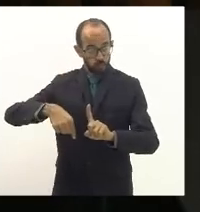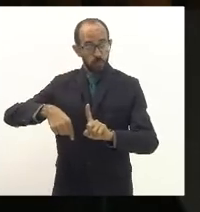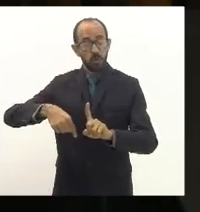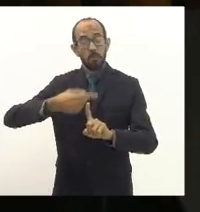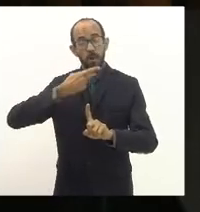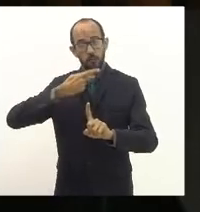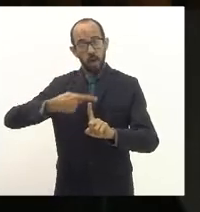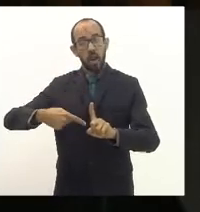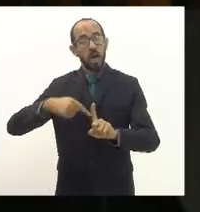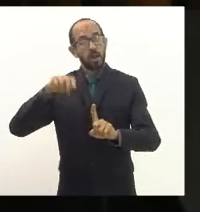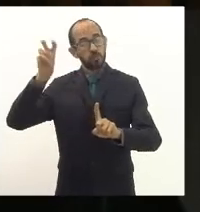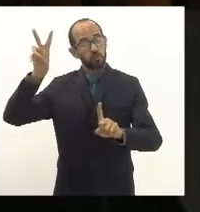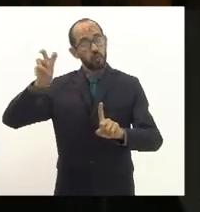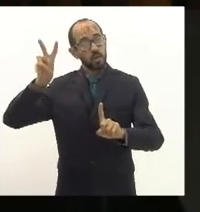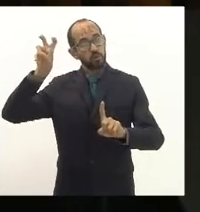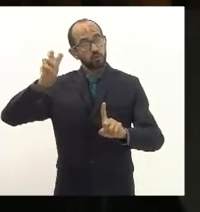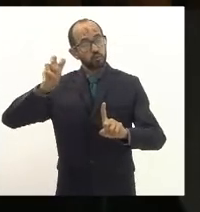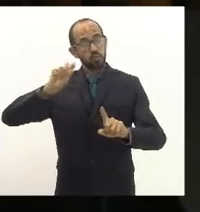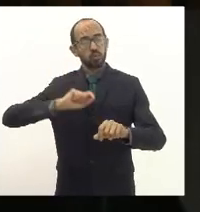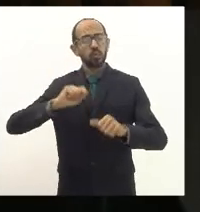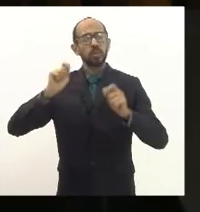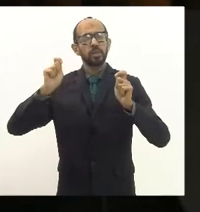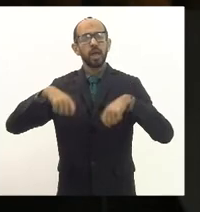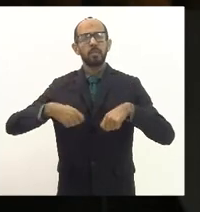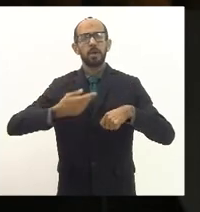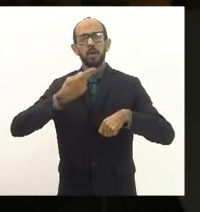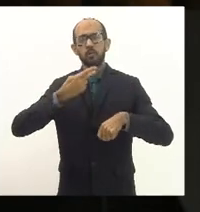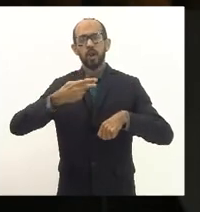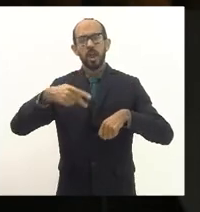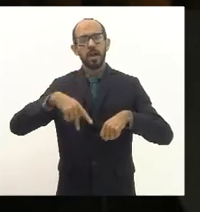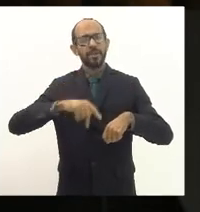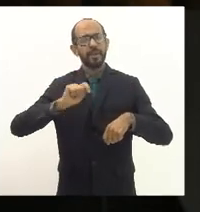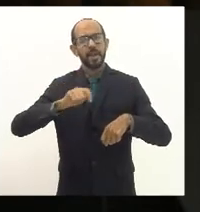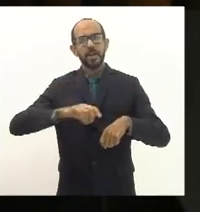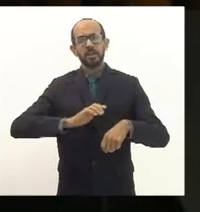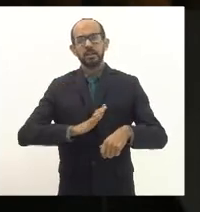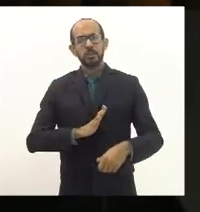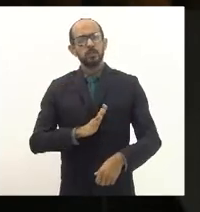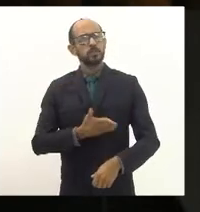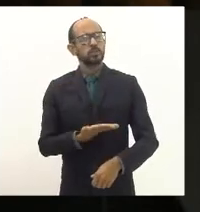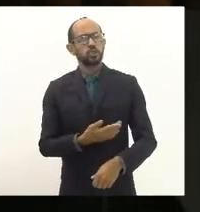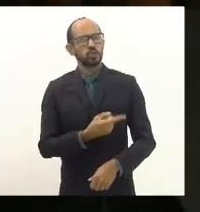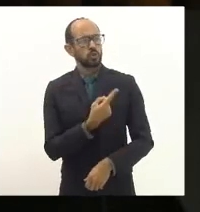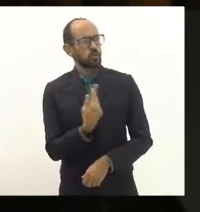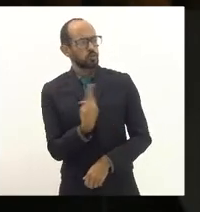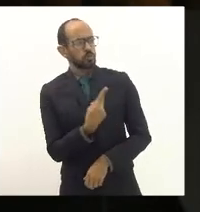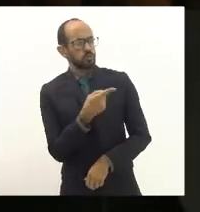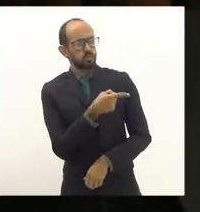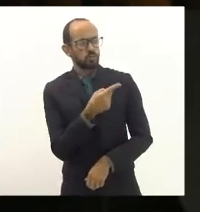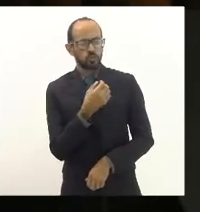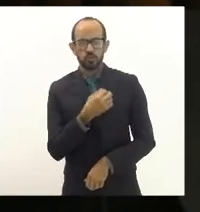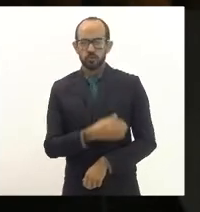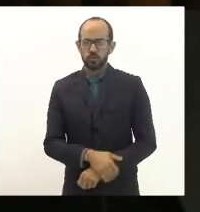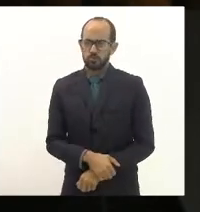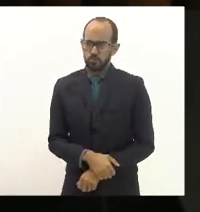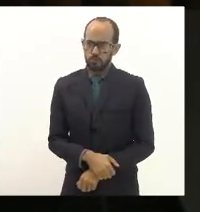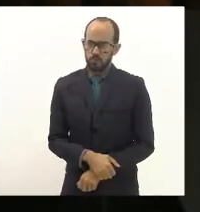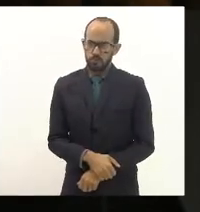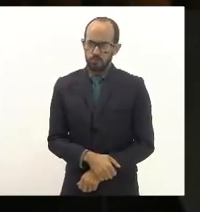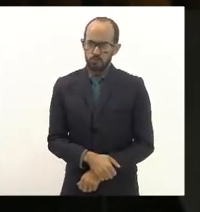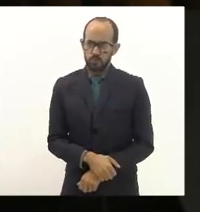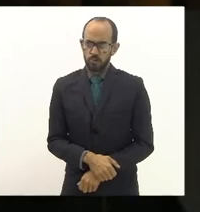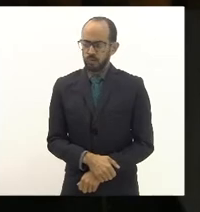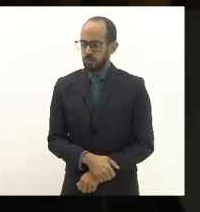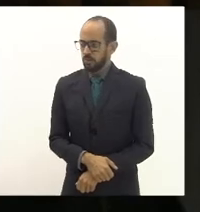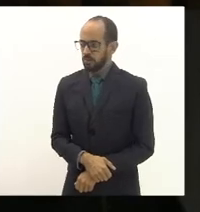para tratar um assunto que eu posso dizer ridículo vindo da parte do senhor. Para muitos